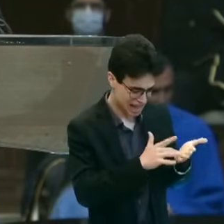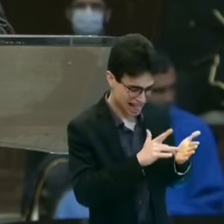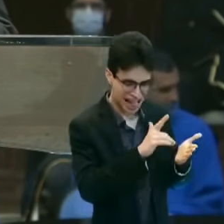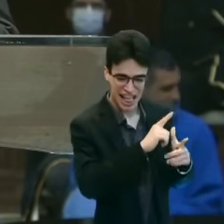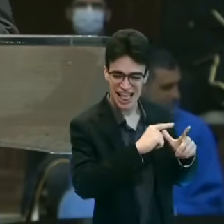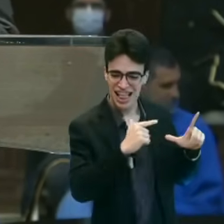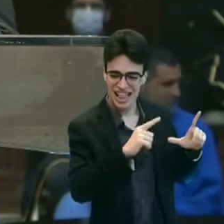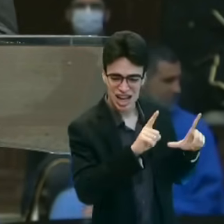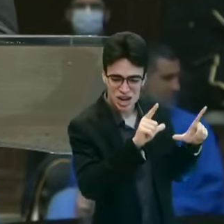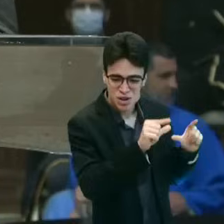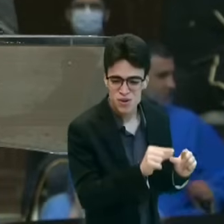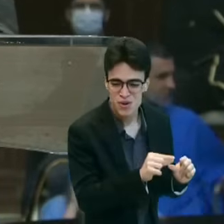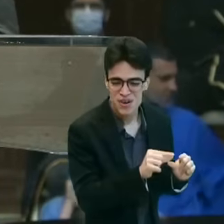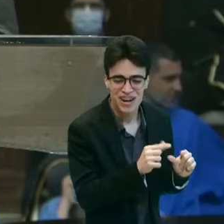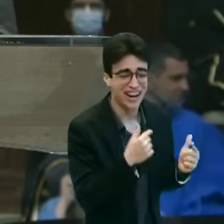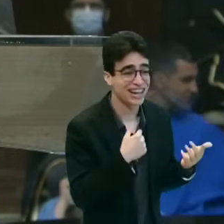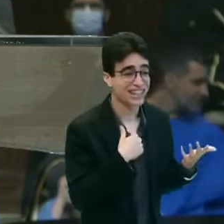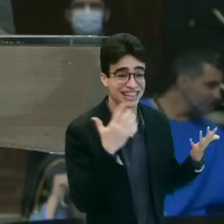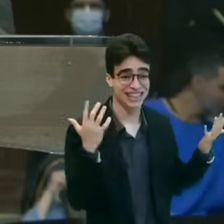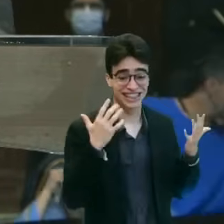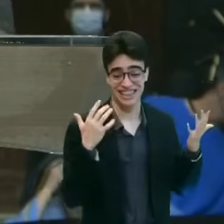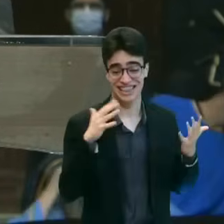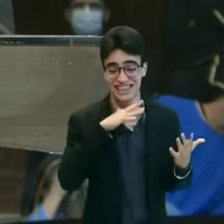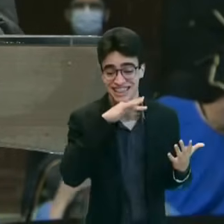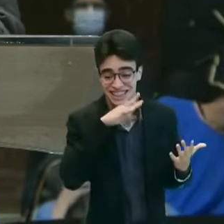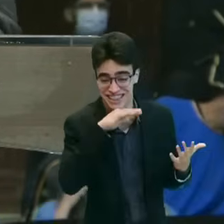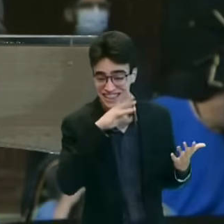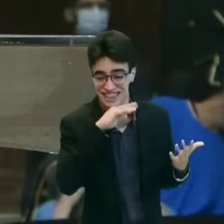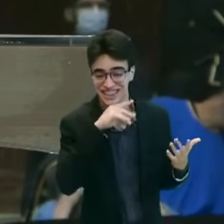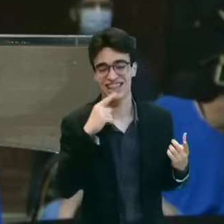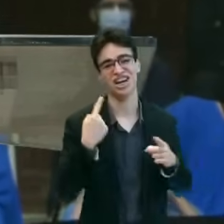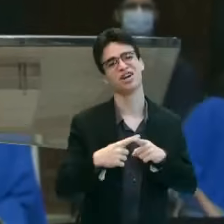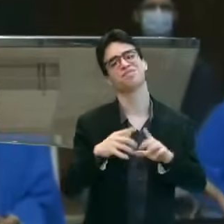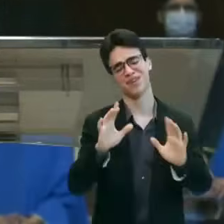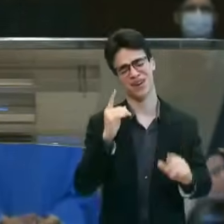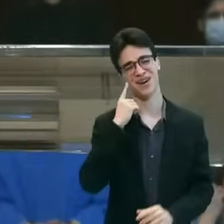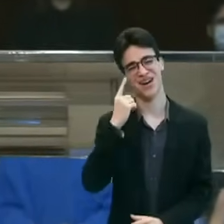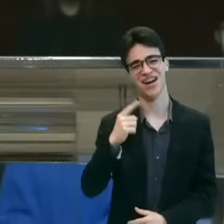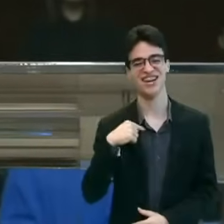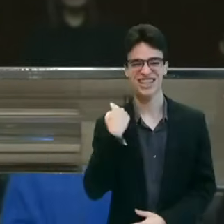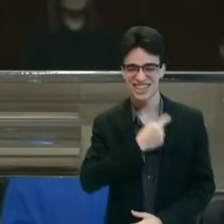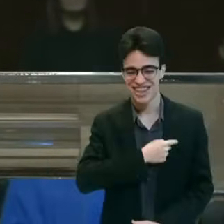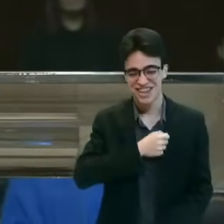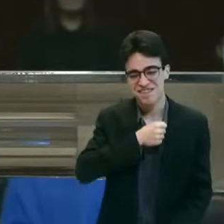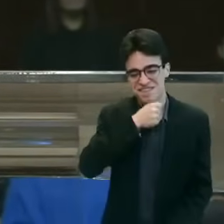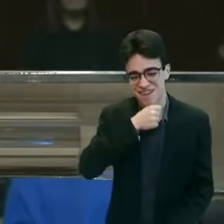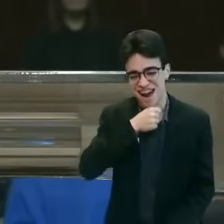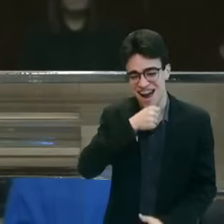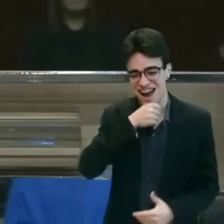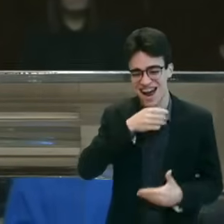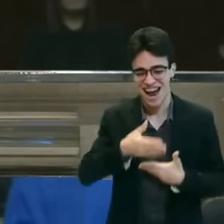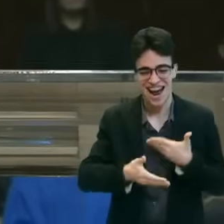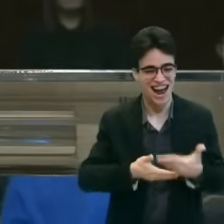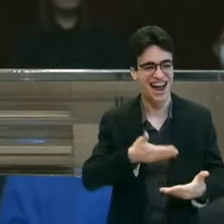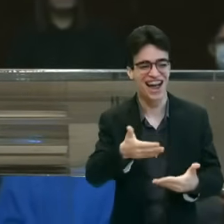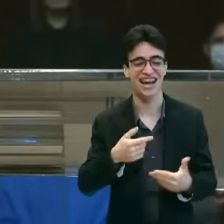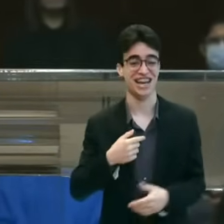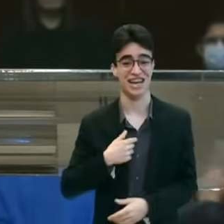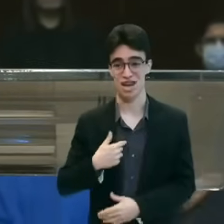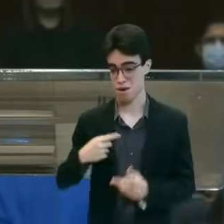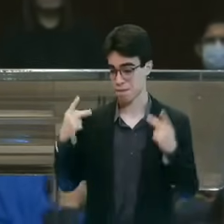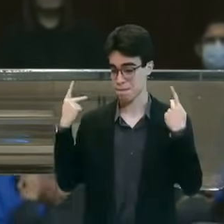letra, e aí eu fiquei numa ruim aqui, que eu não estou... Porque é o seguinte, a gente vai ficando velho. Quando eu comecei